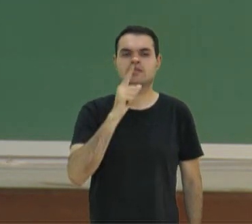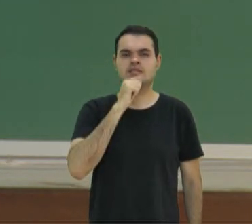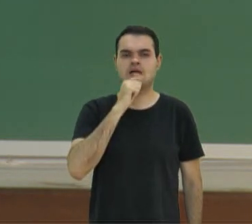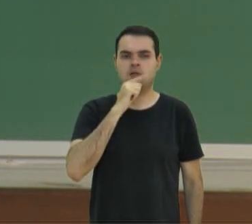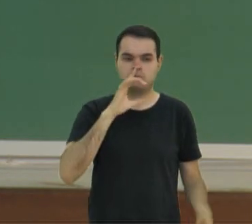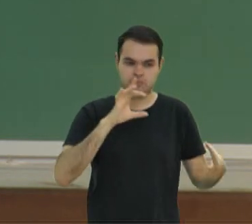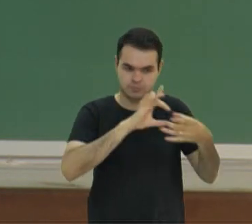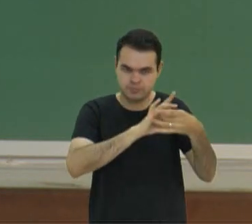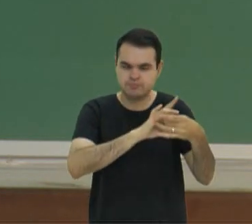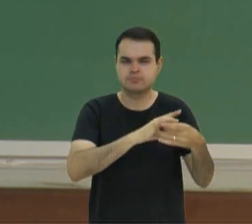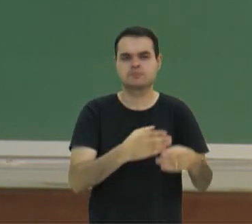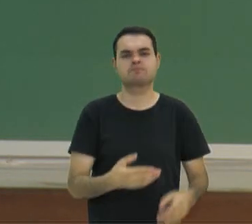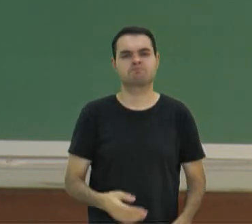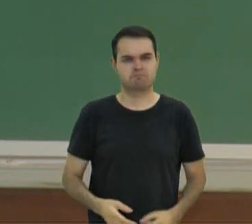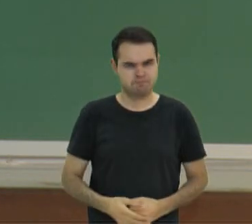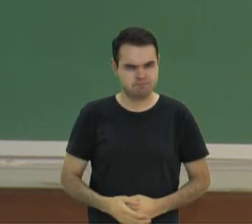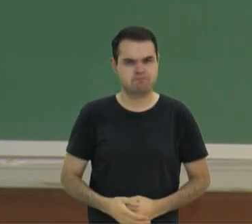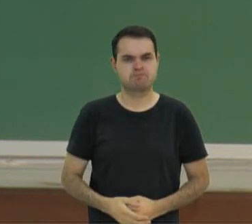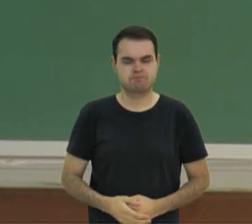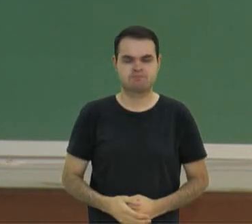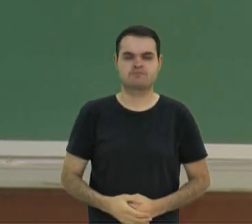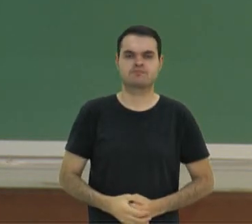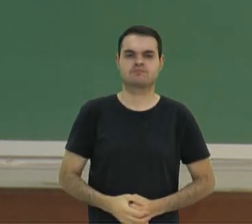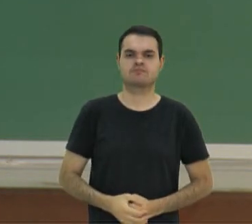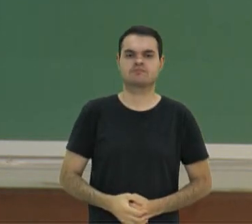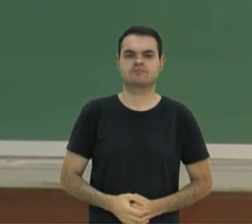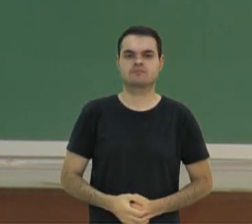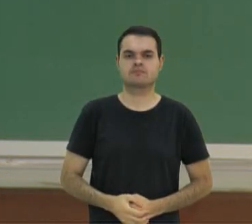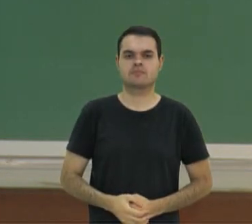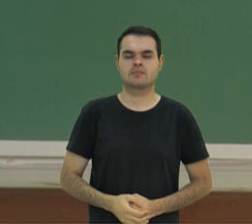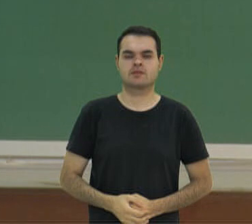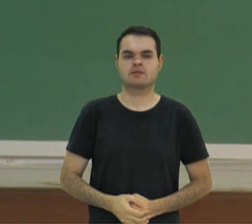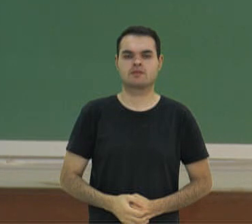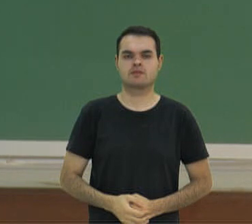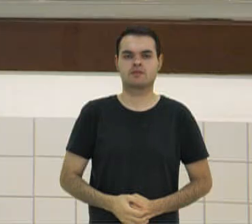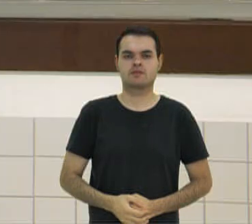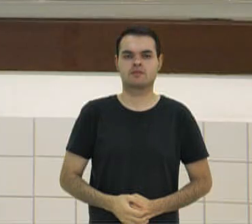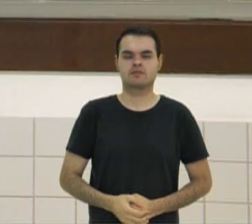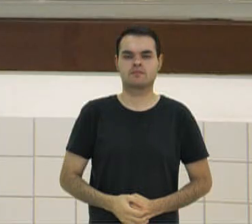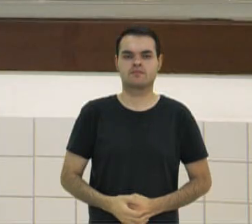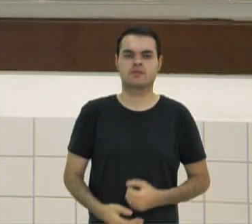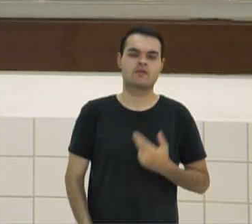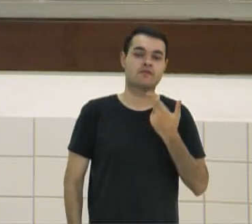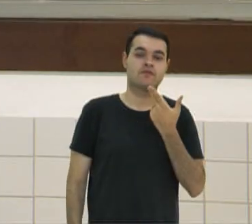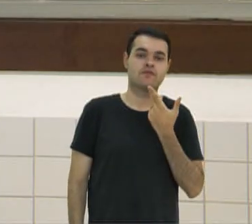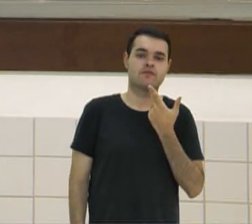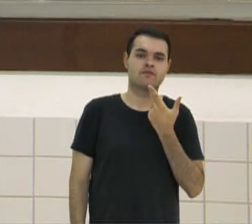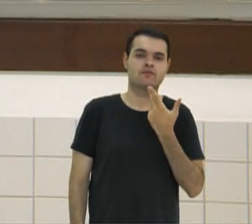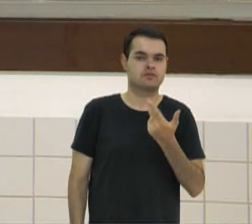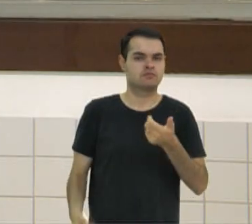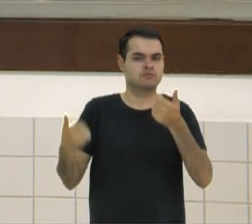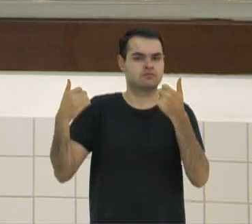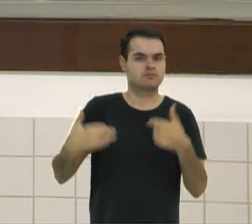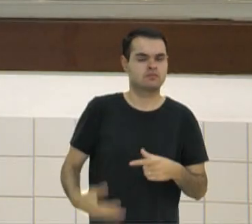tudo relacionado com a questão de energia. Bem, falando um pouquinho na parte histórica, nós